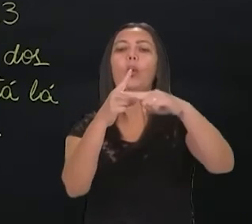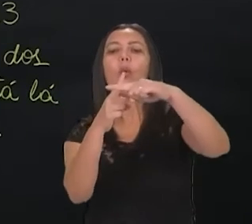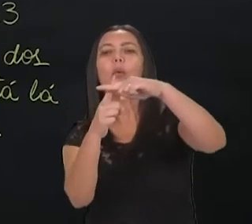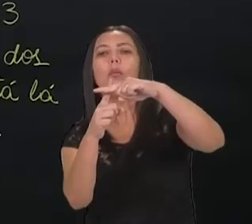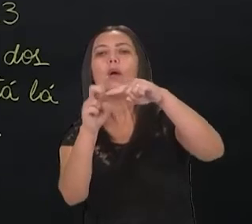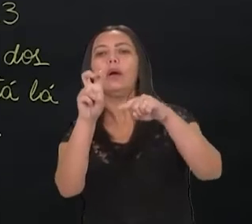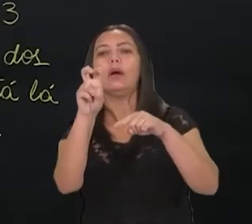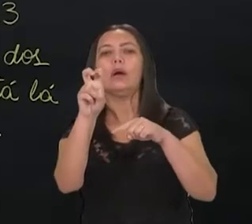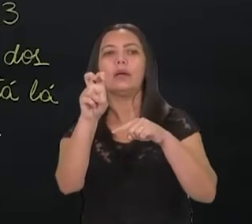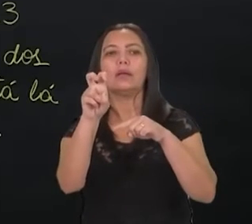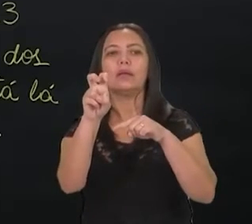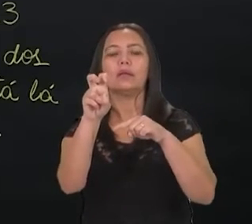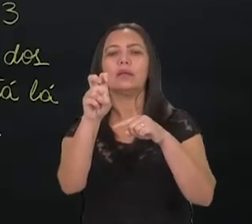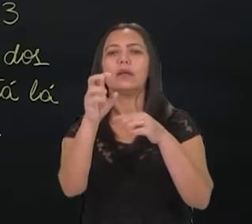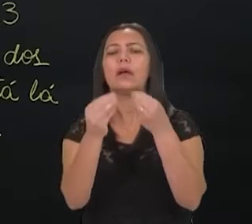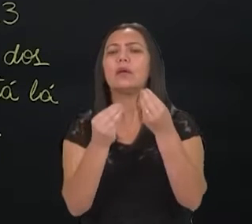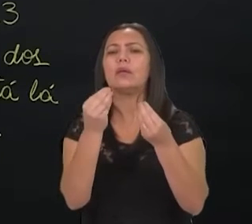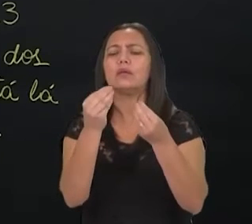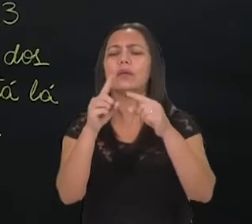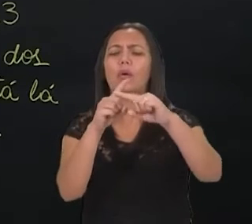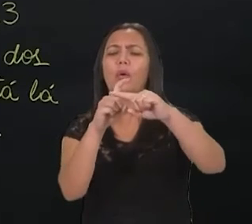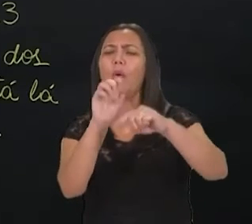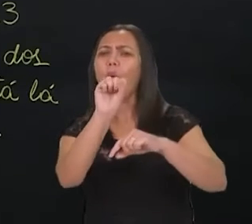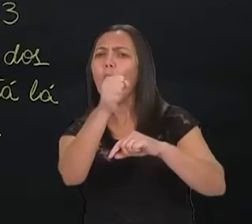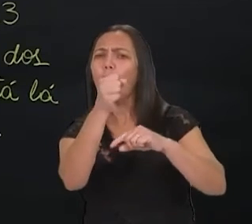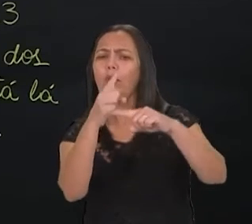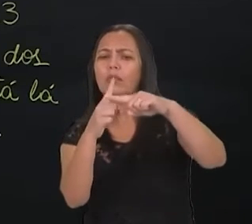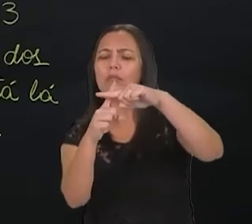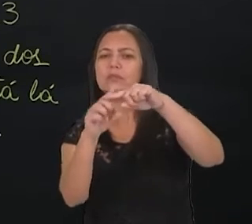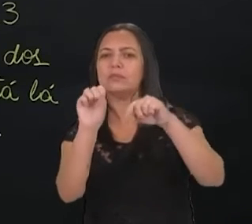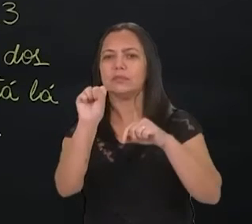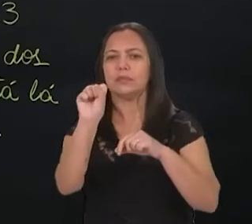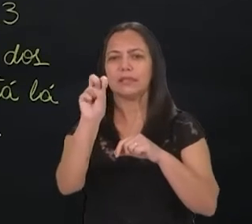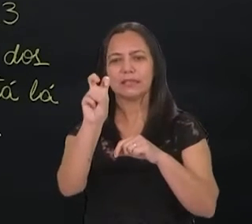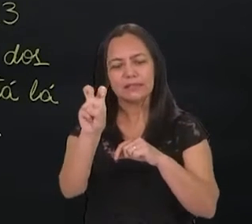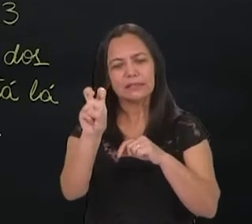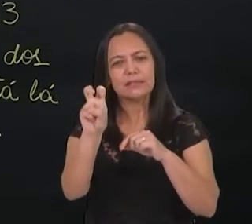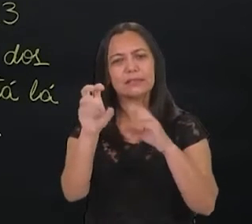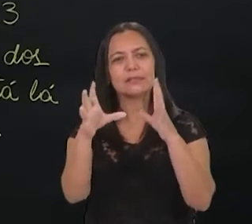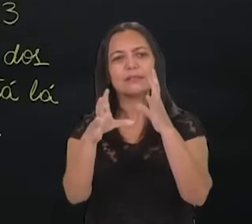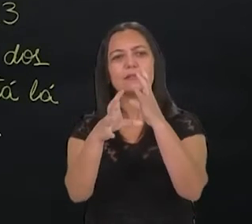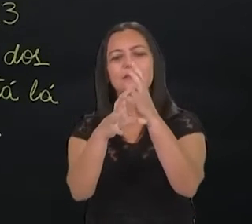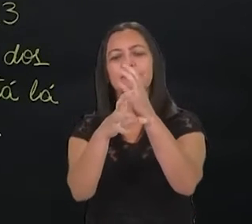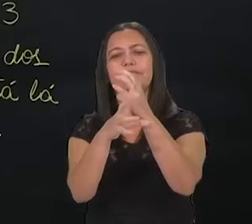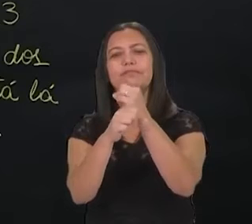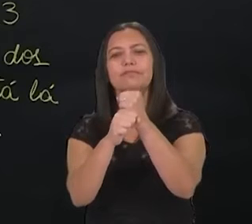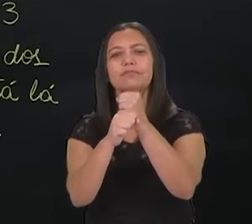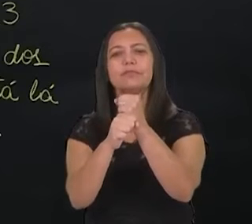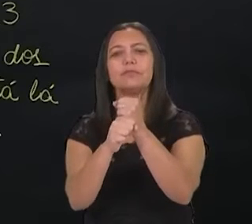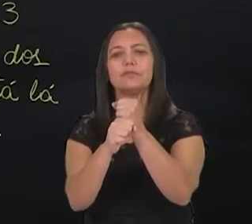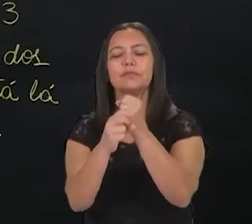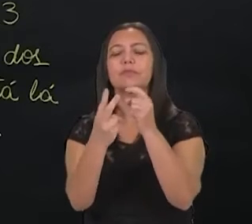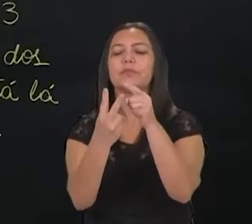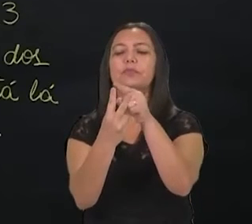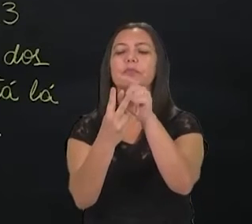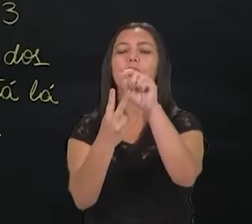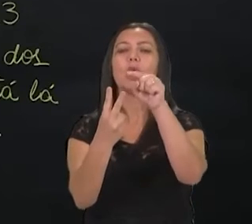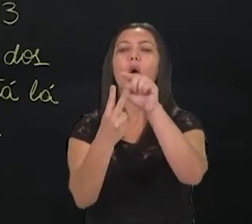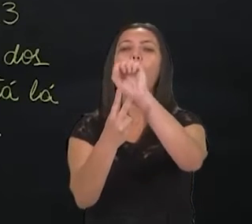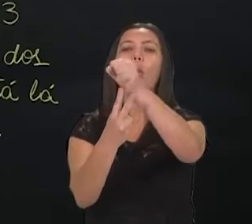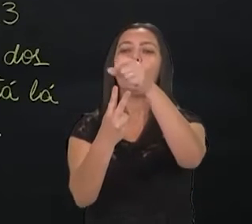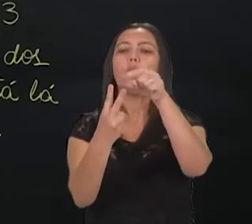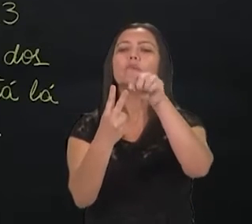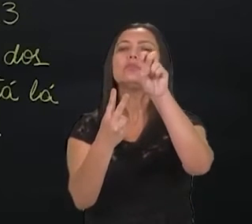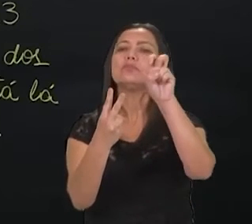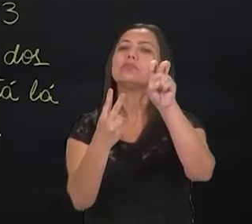mais 5. E aí a gente resolve a adição normalmente, até porque esses dois valores possuem